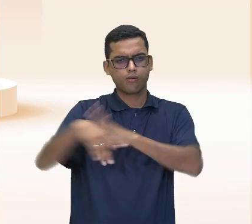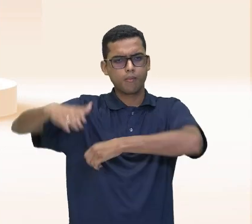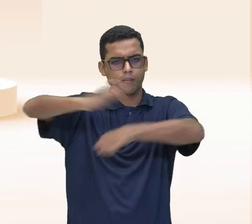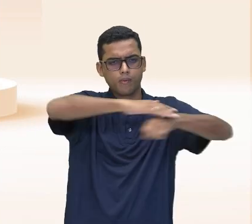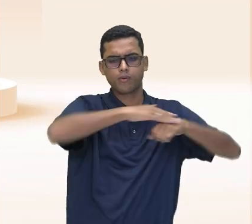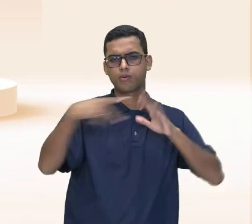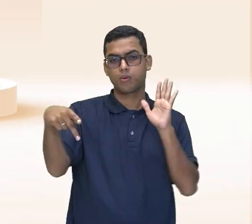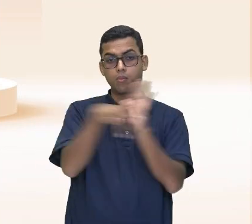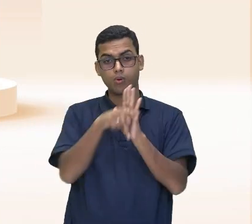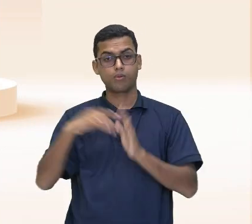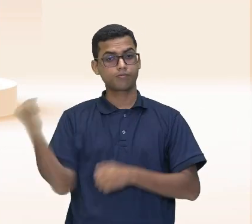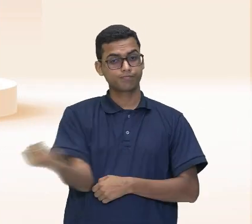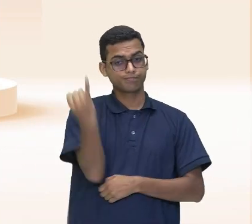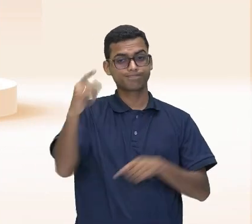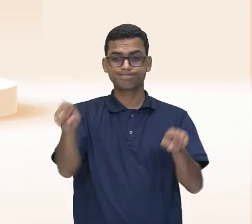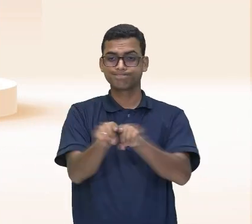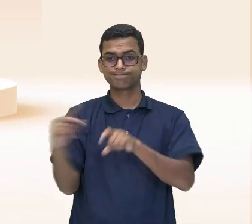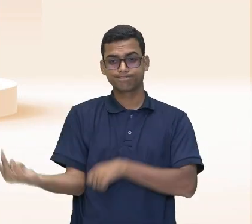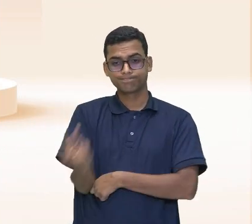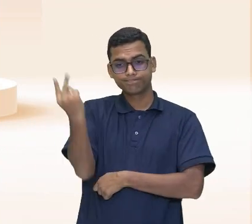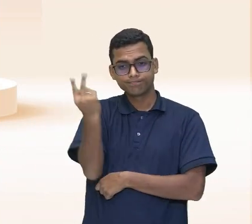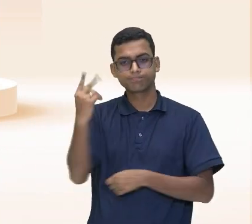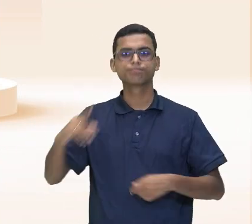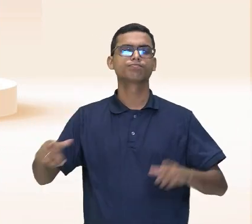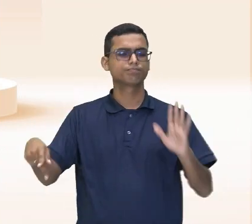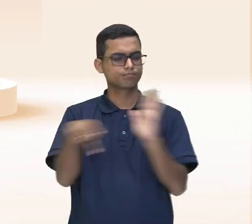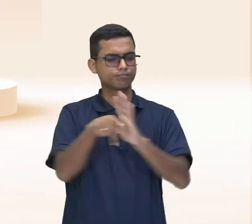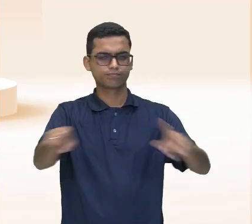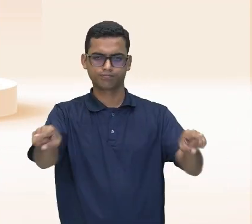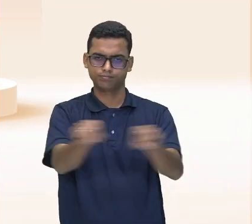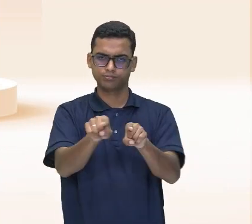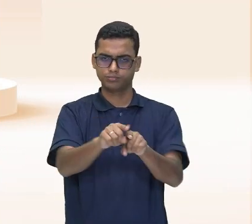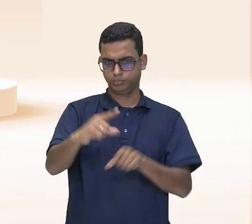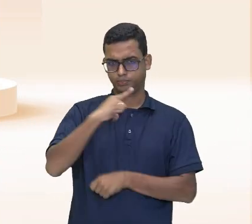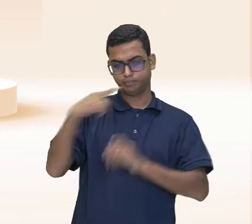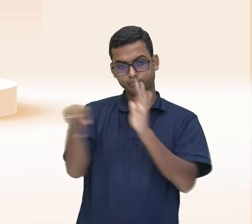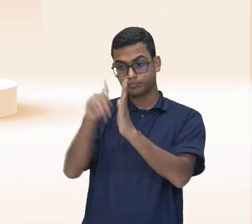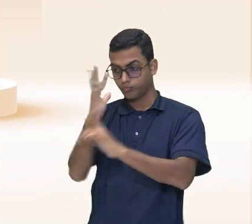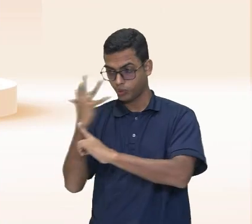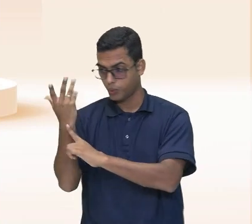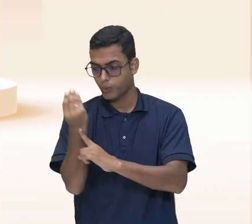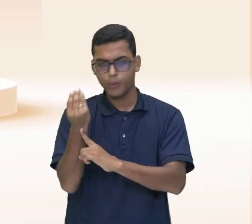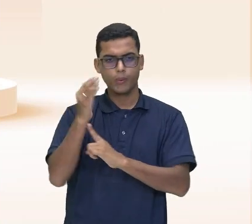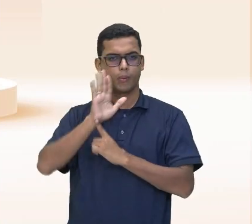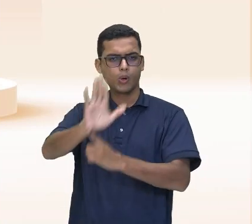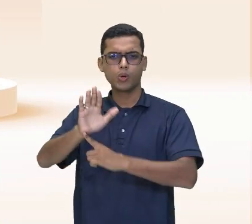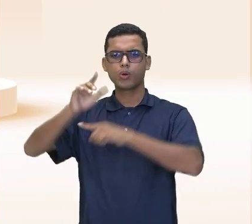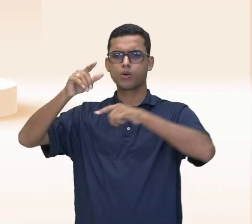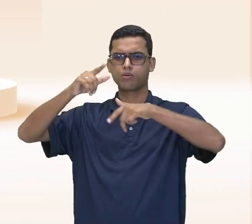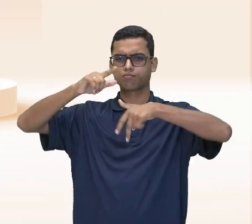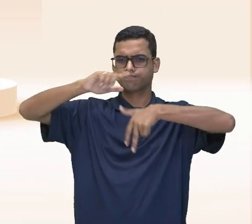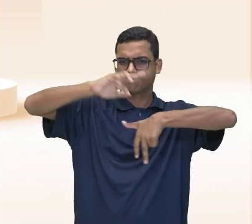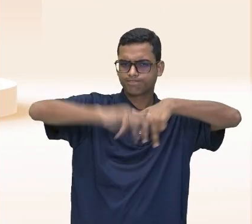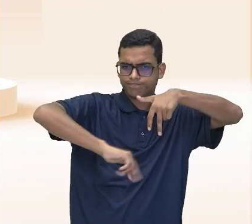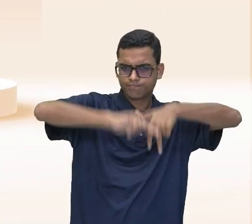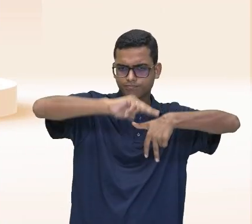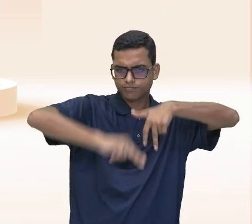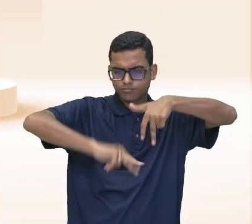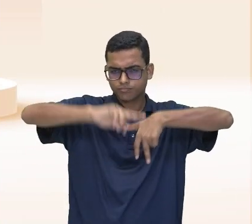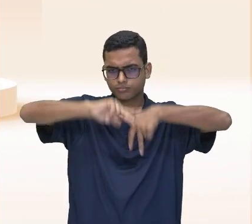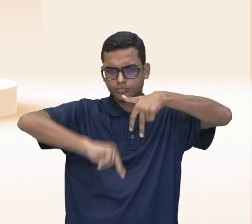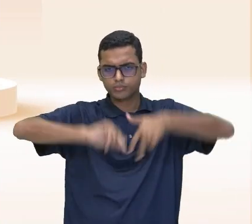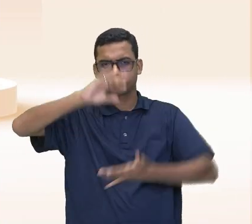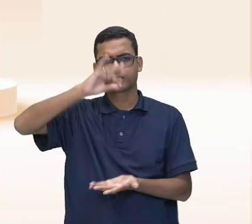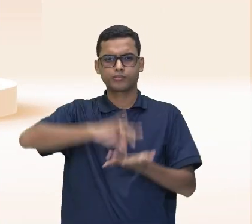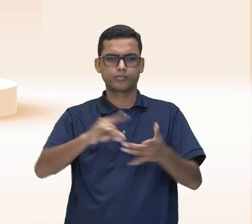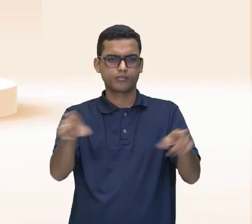valor. Tá bom? Além disso, a arte também reflete a questão do gênero, né? A questão do gênero e